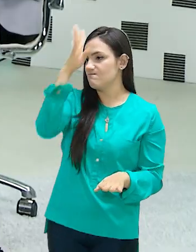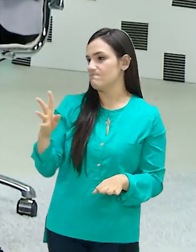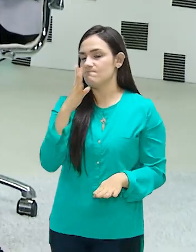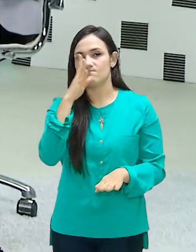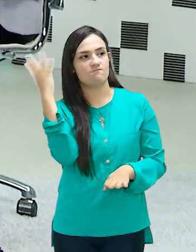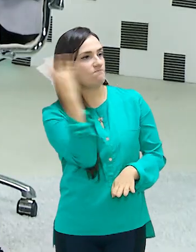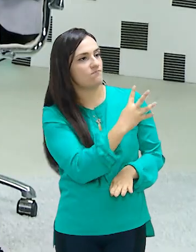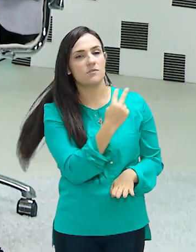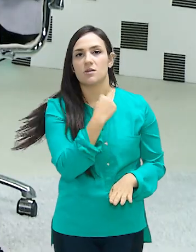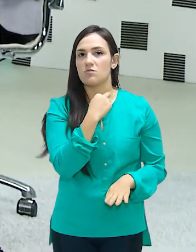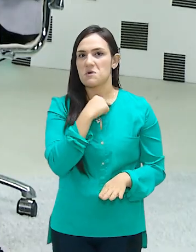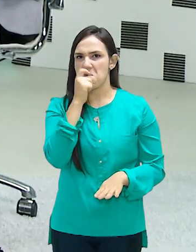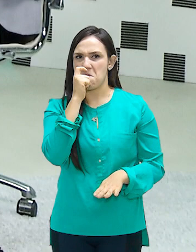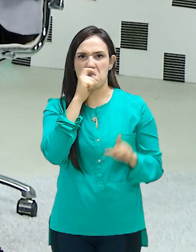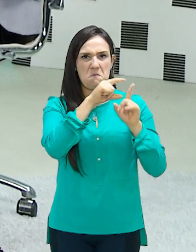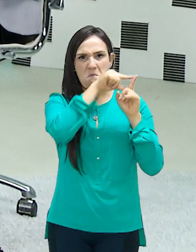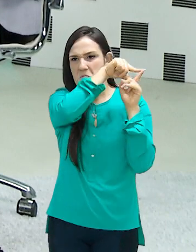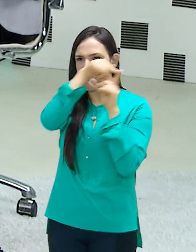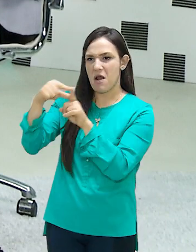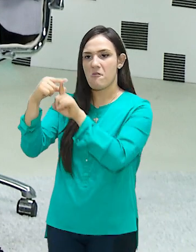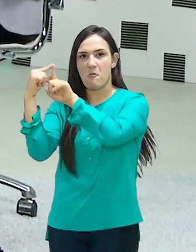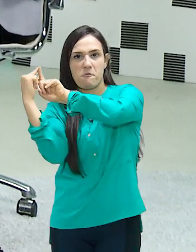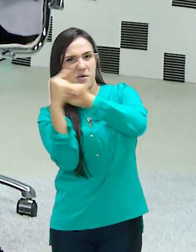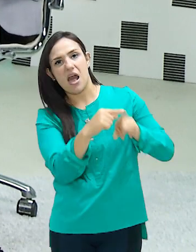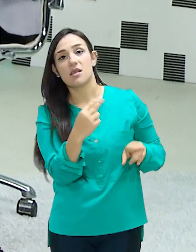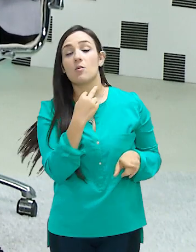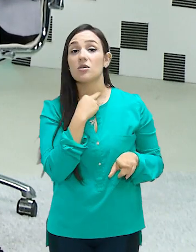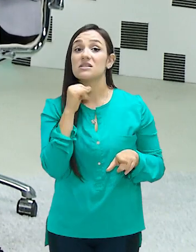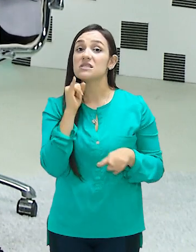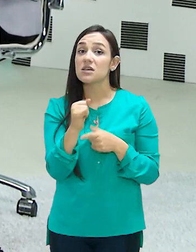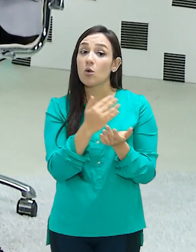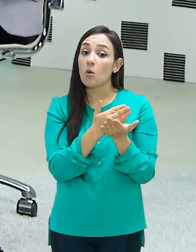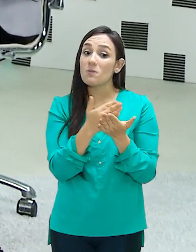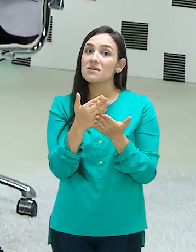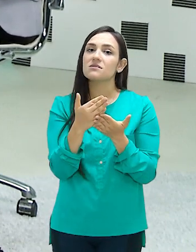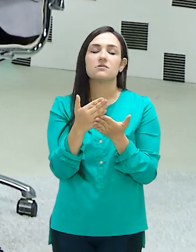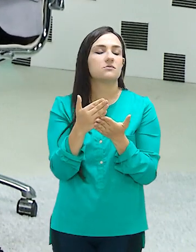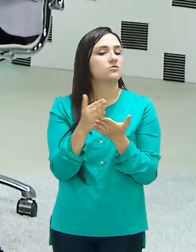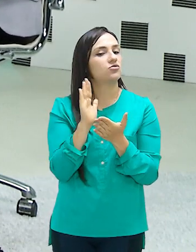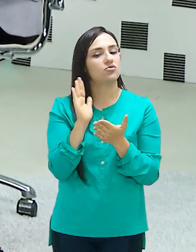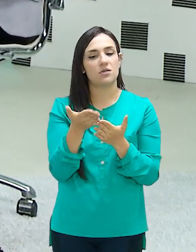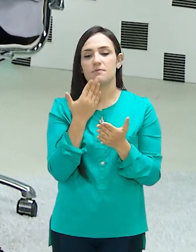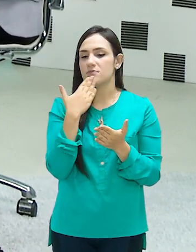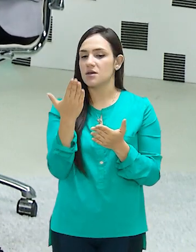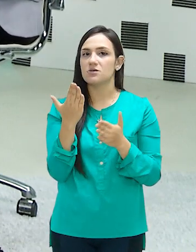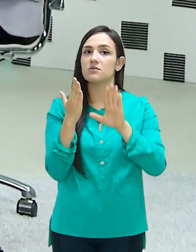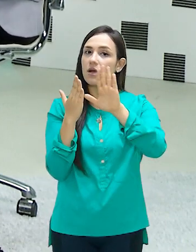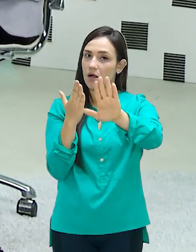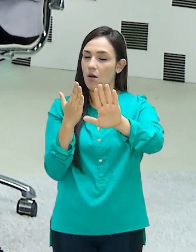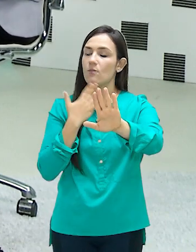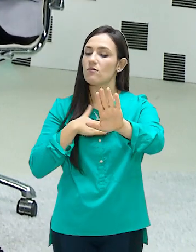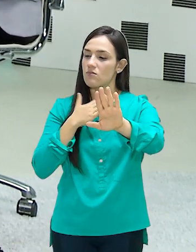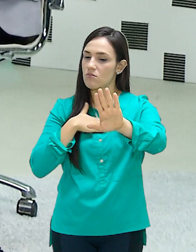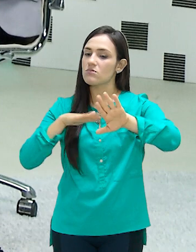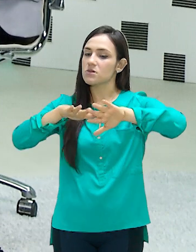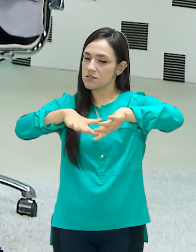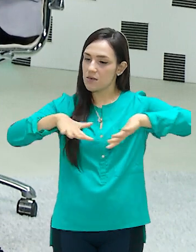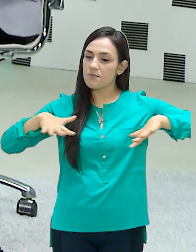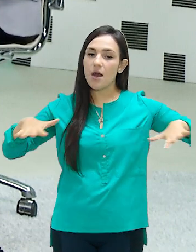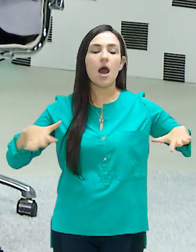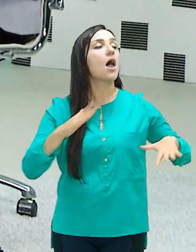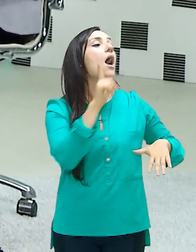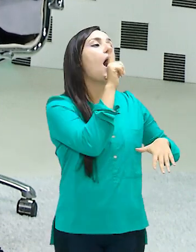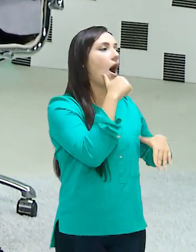acusações. Ofensas. Não pode, não pode. E se começar a ter, a gente pede um pouquinho,